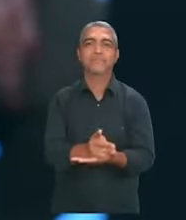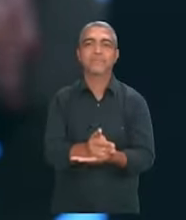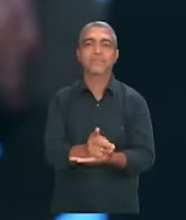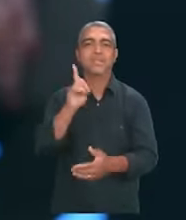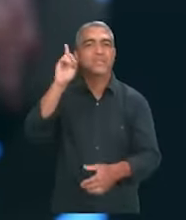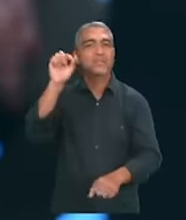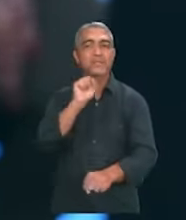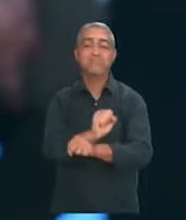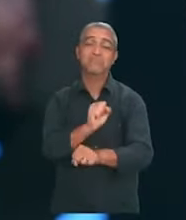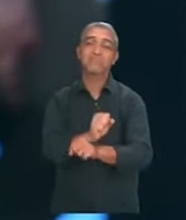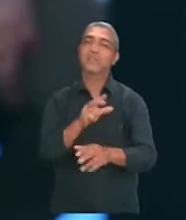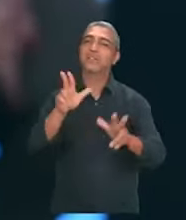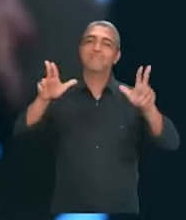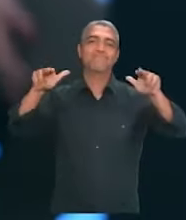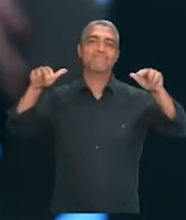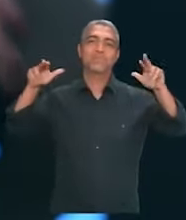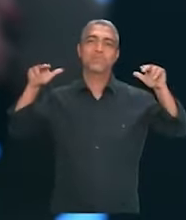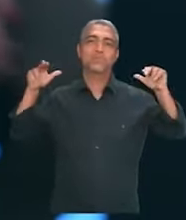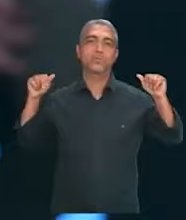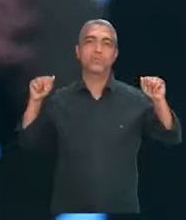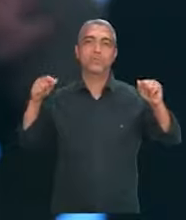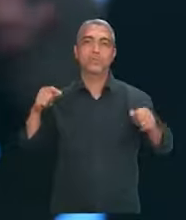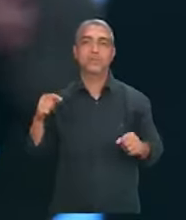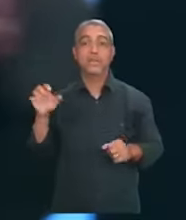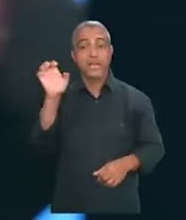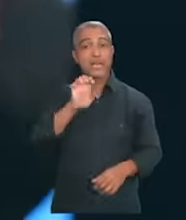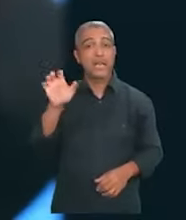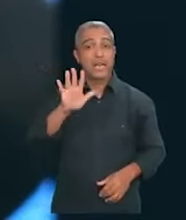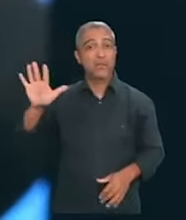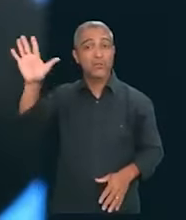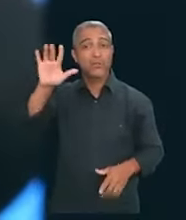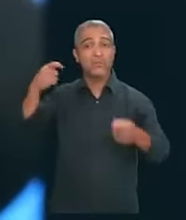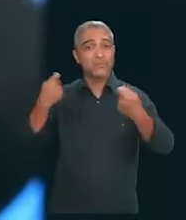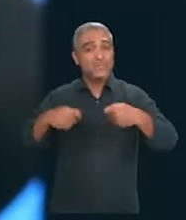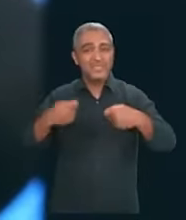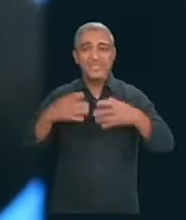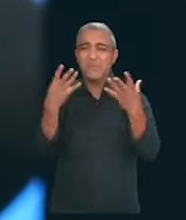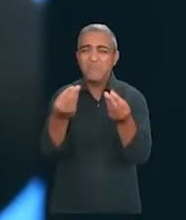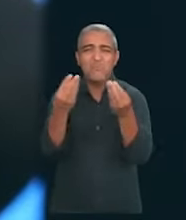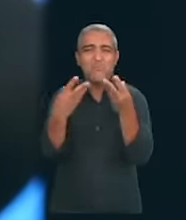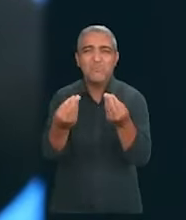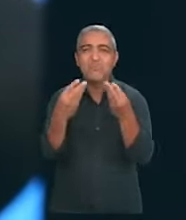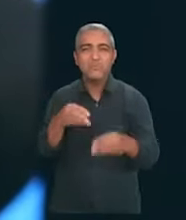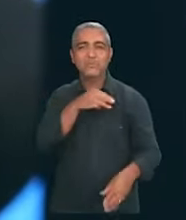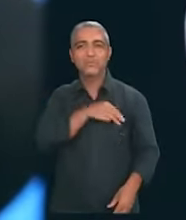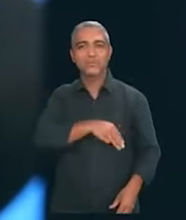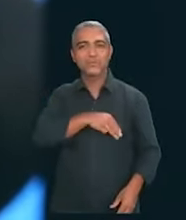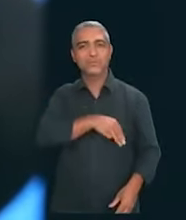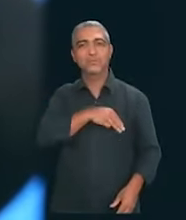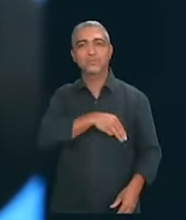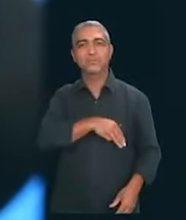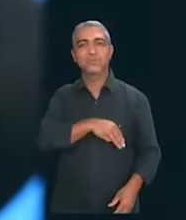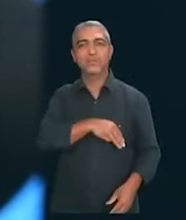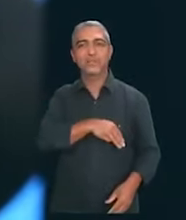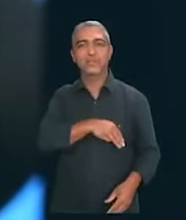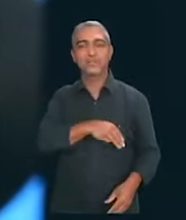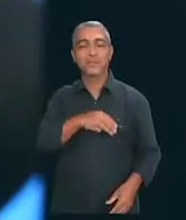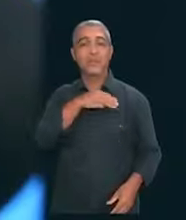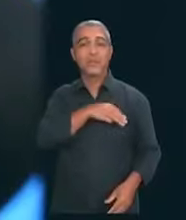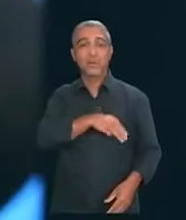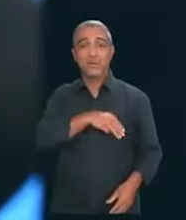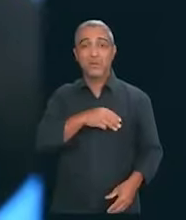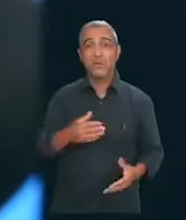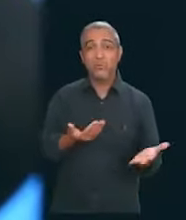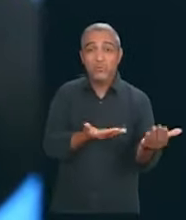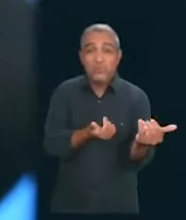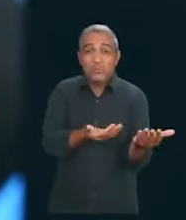como todo mundo aqui já falou, existe uma necessidade enorme na Europa de trabalhadores. É uma mentira dizer que a Europa está fechada para o Evangelho. Os jovens